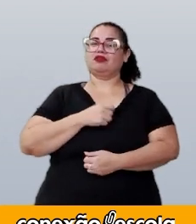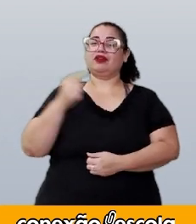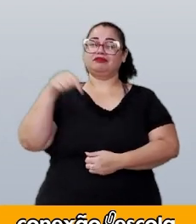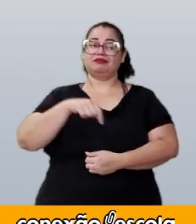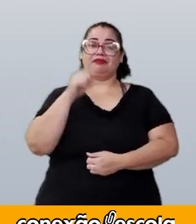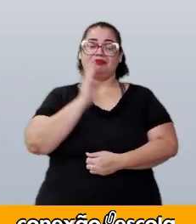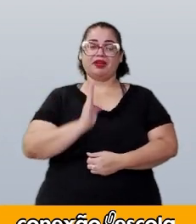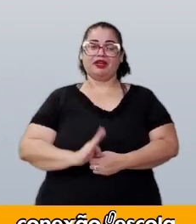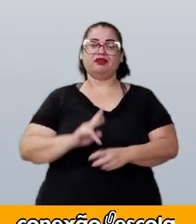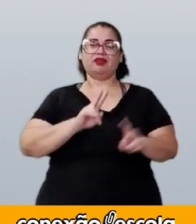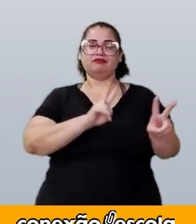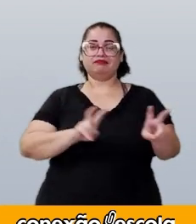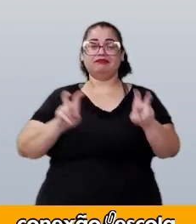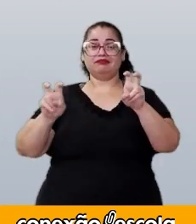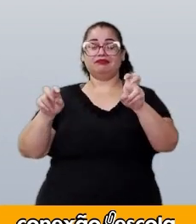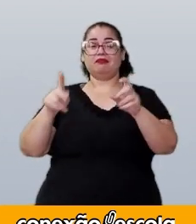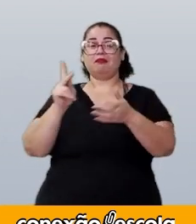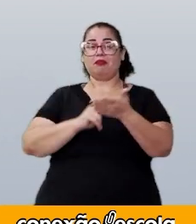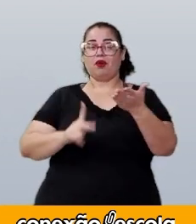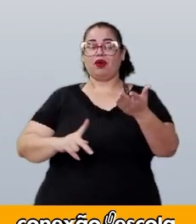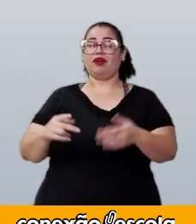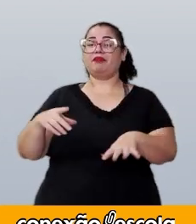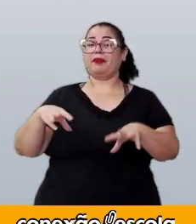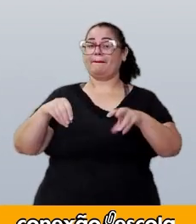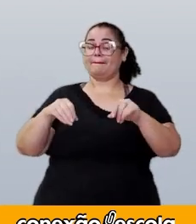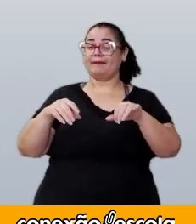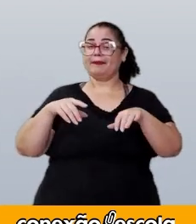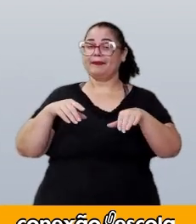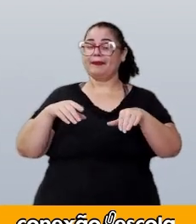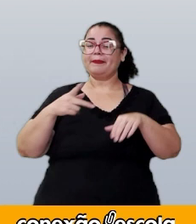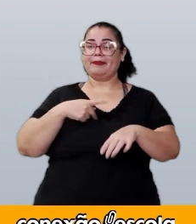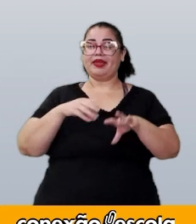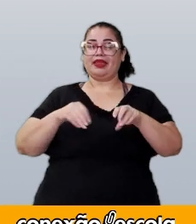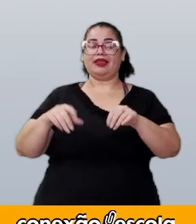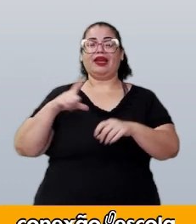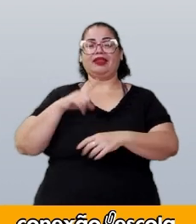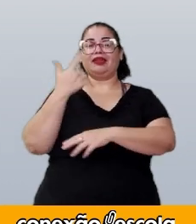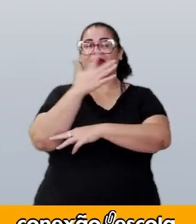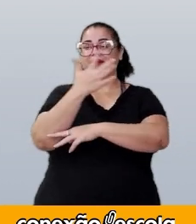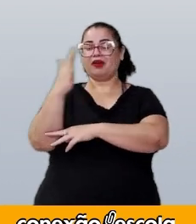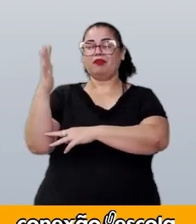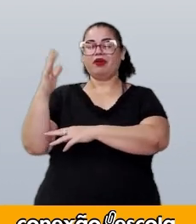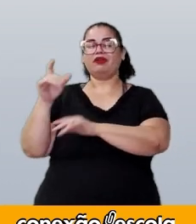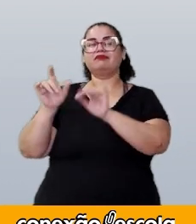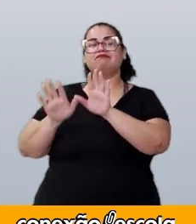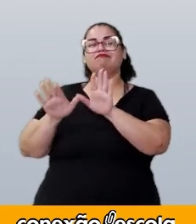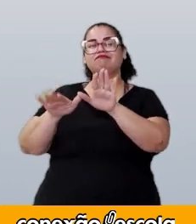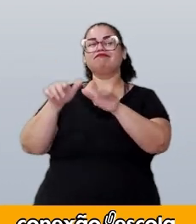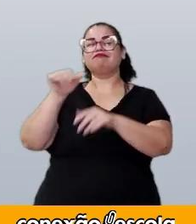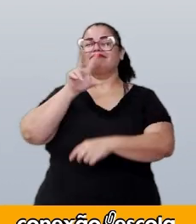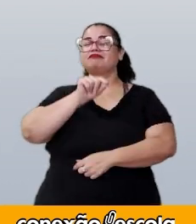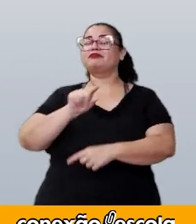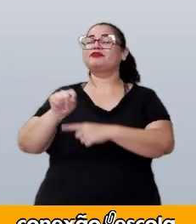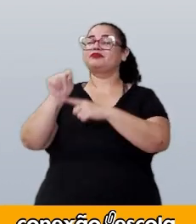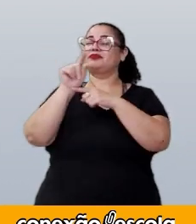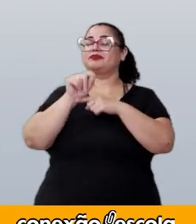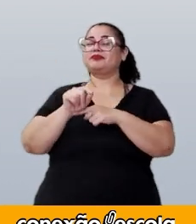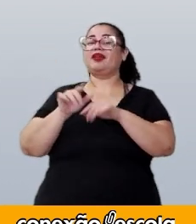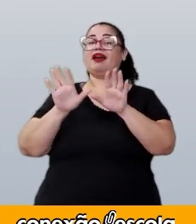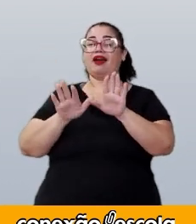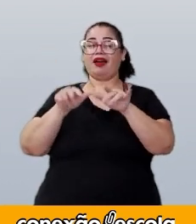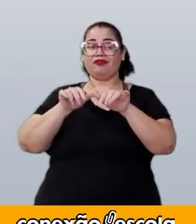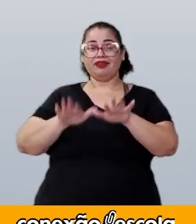aqui uma estrofe desse poema é: minha terra tem palmeiras onde canta o sabiá. As aves que aqui gorjeiam